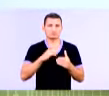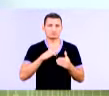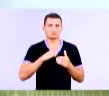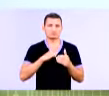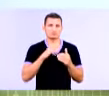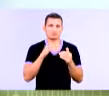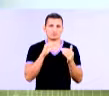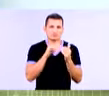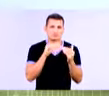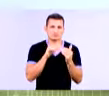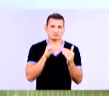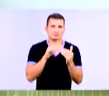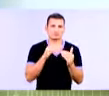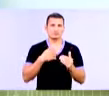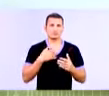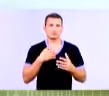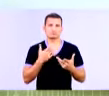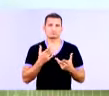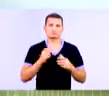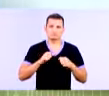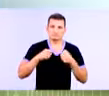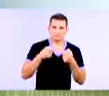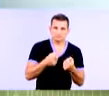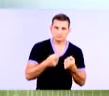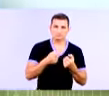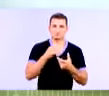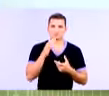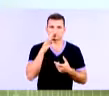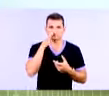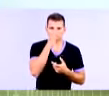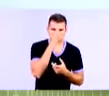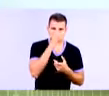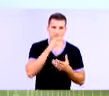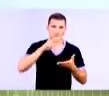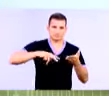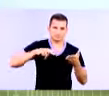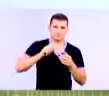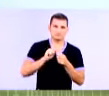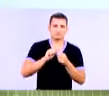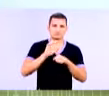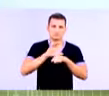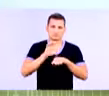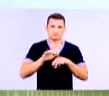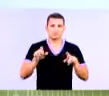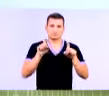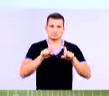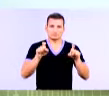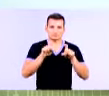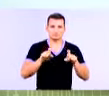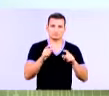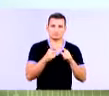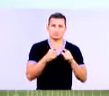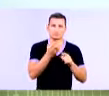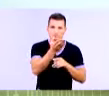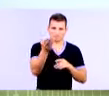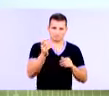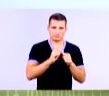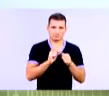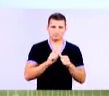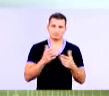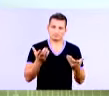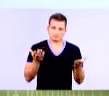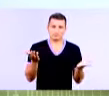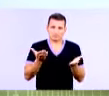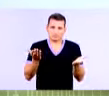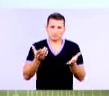e eu busquei, me esforcei, li, fiz o curso de computação como vocês estão tendo aí, e a gente está onde está hoje,